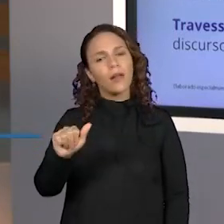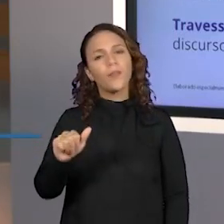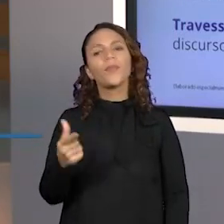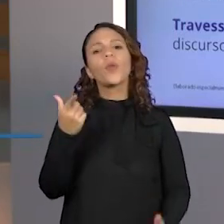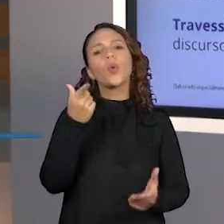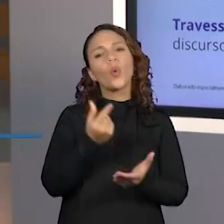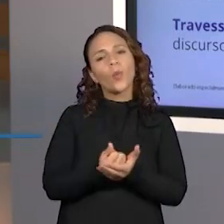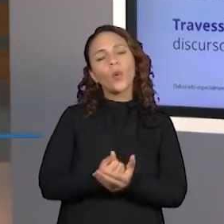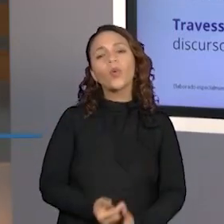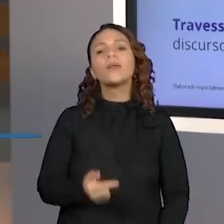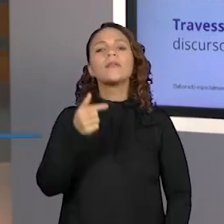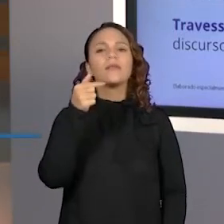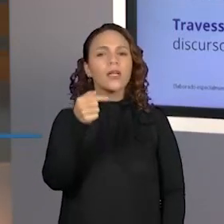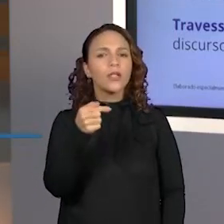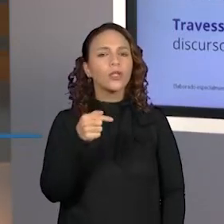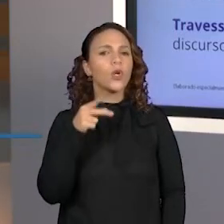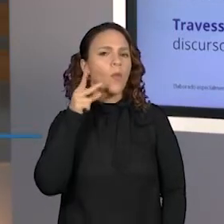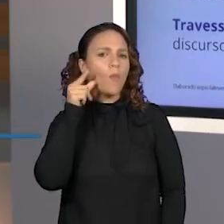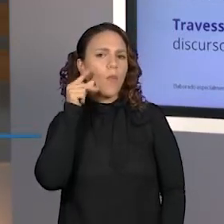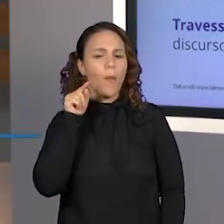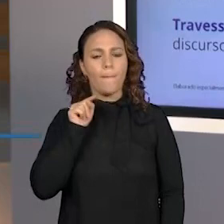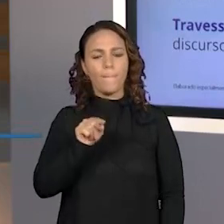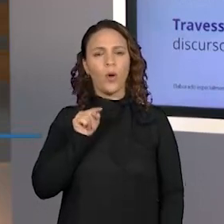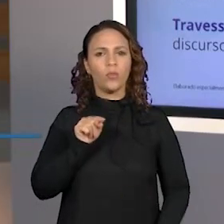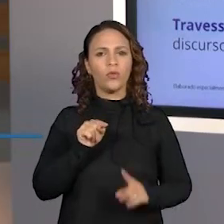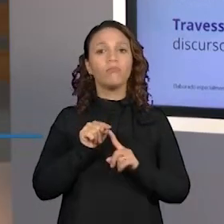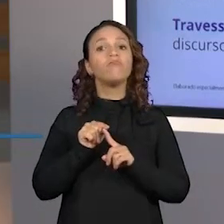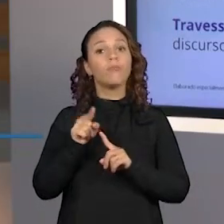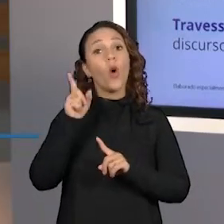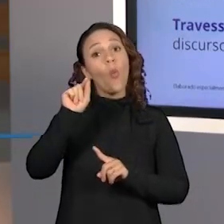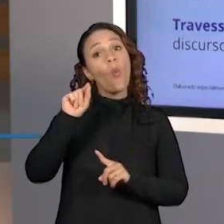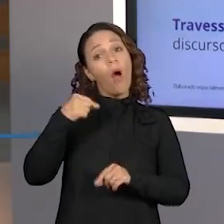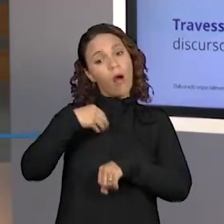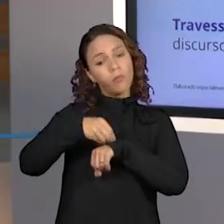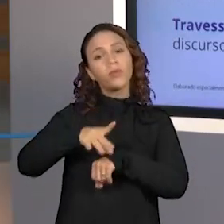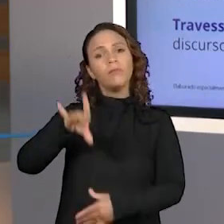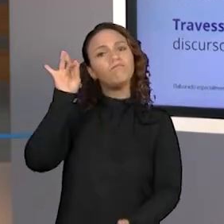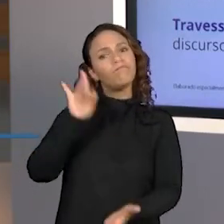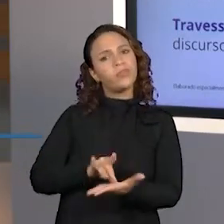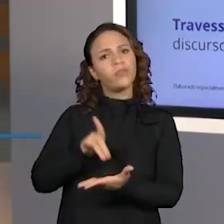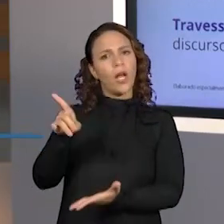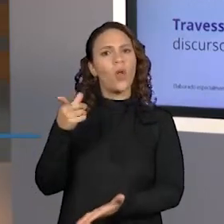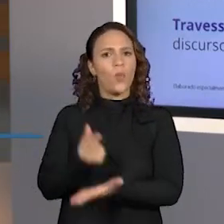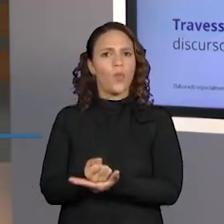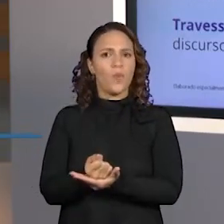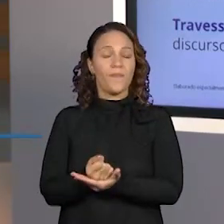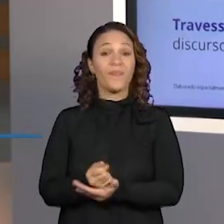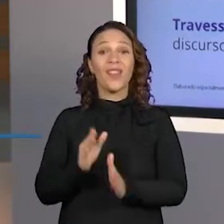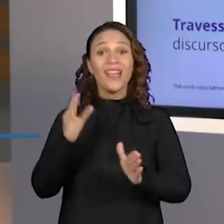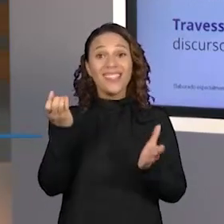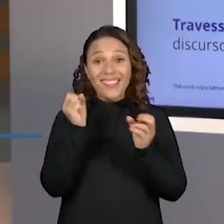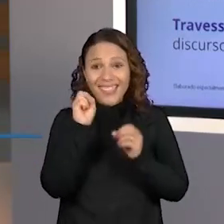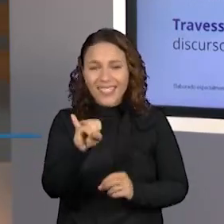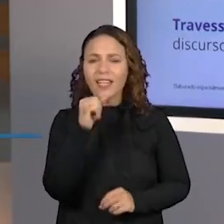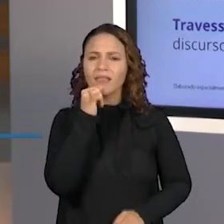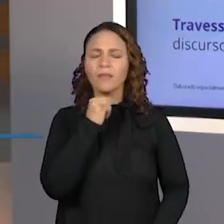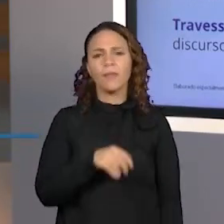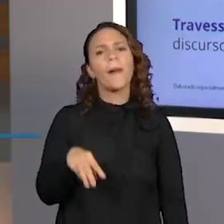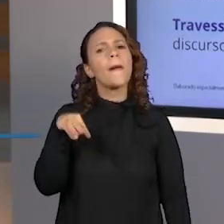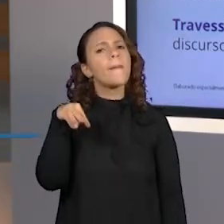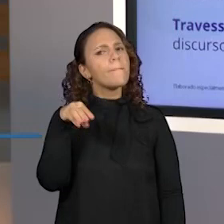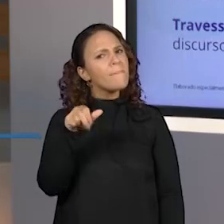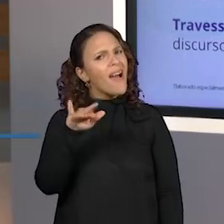Ponto final. Ah, não, eu vou colocar um ponto de interrogação. A frase muda completamente de sentido. Ela se torna uma